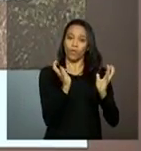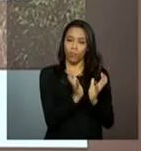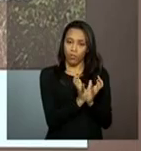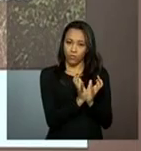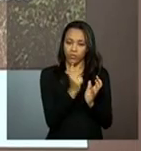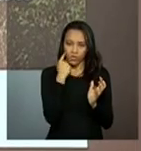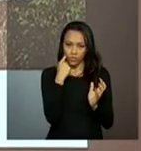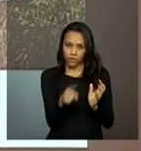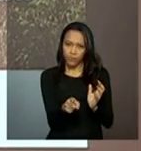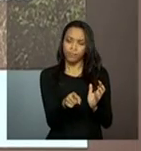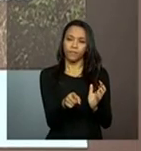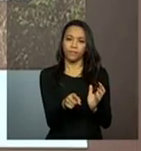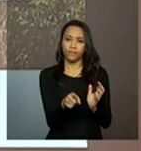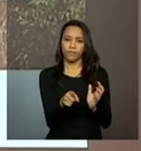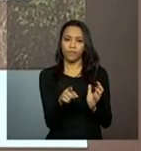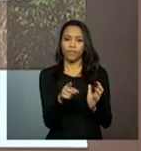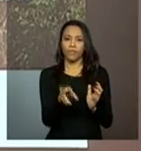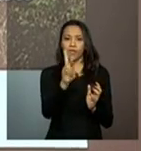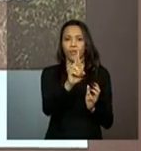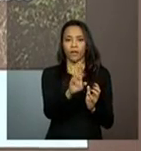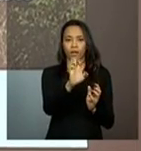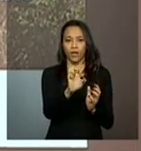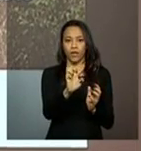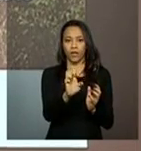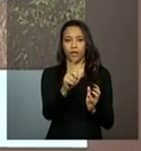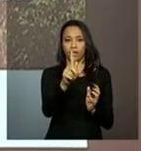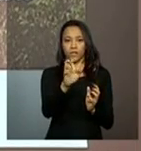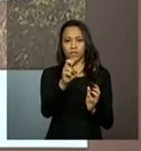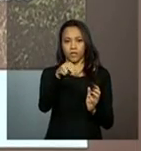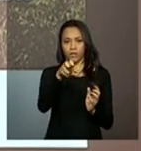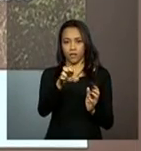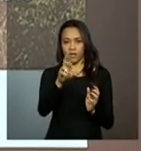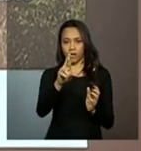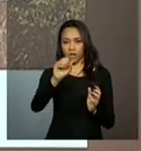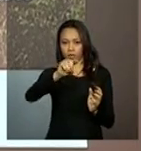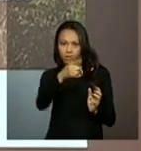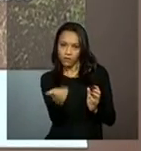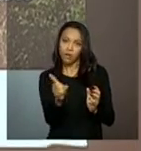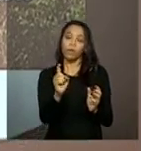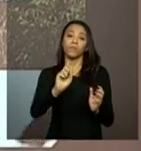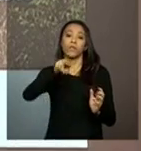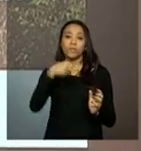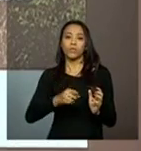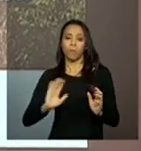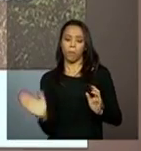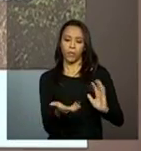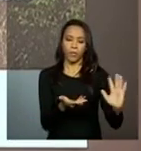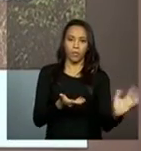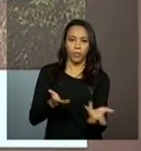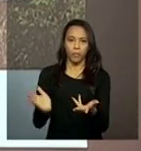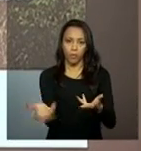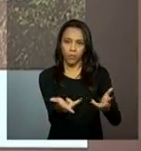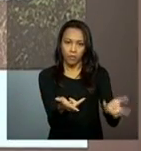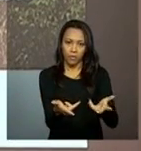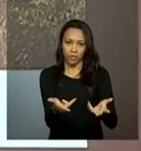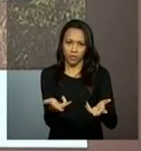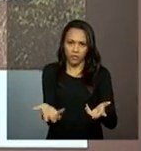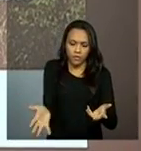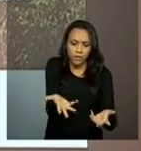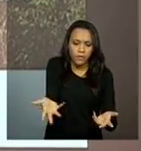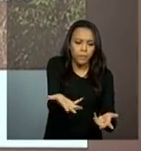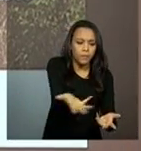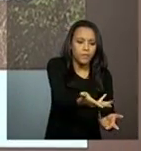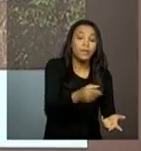adiante, regeneração com pasto, né, áreas que, após o corte raso, de vegetação natural